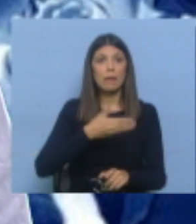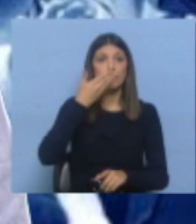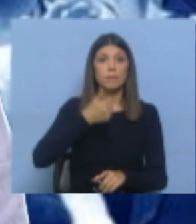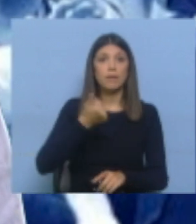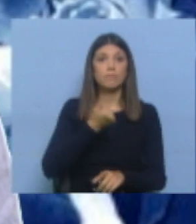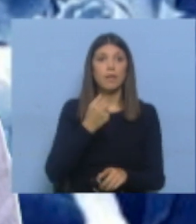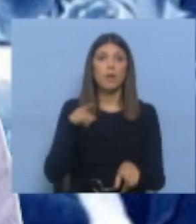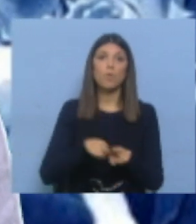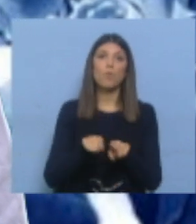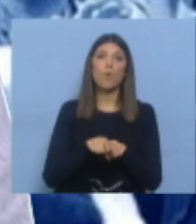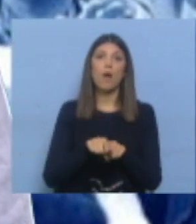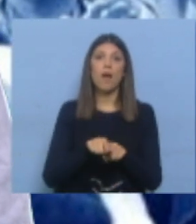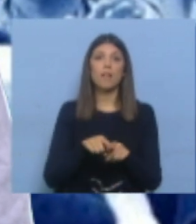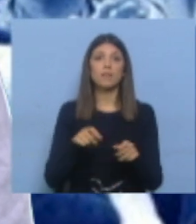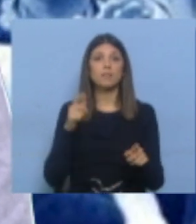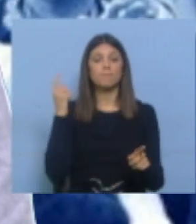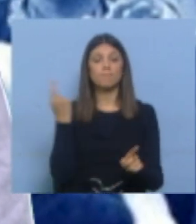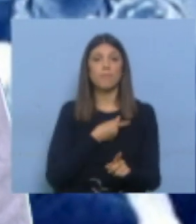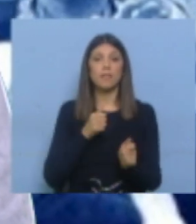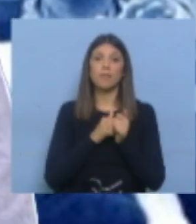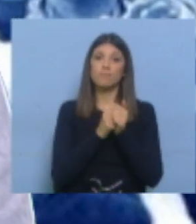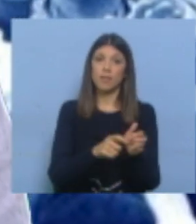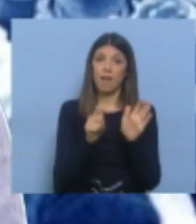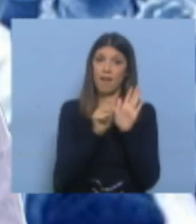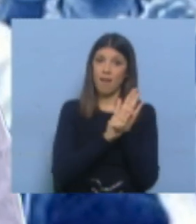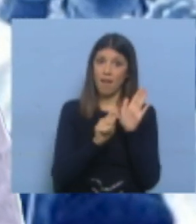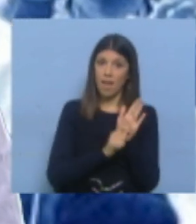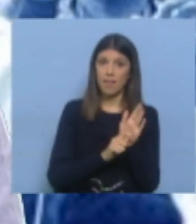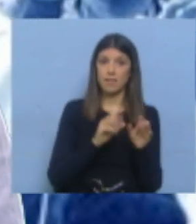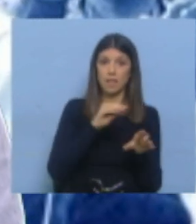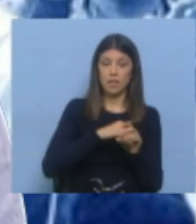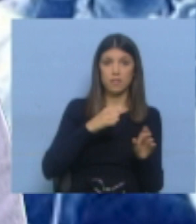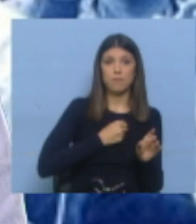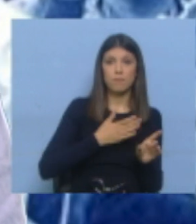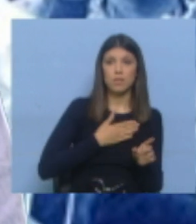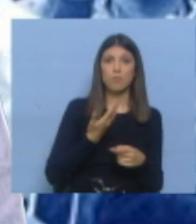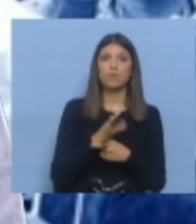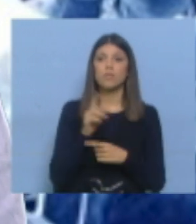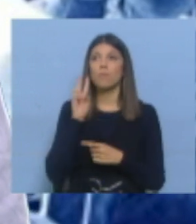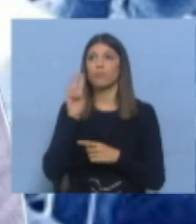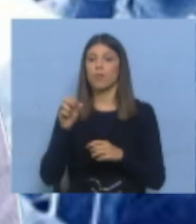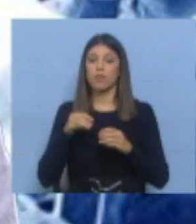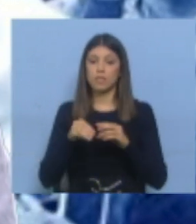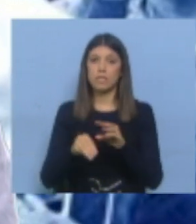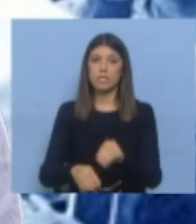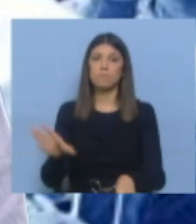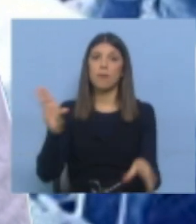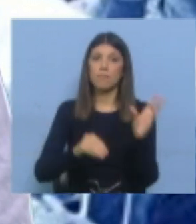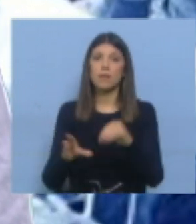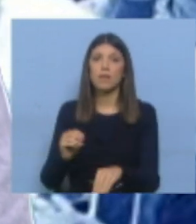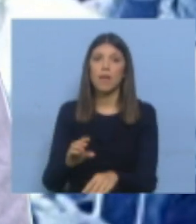e um lugar para ficar da ética nos negócios e nas empresas. Basta olharmos, por exemplo, no supermercado, quando vamos ao supermercado, quantos